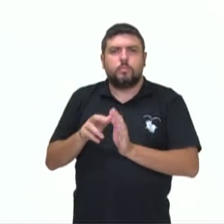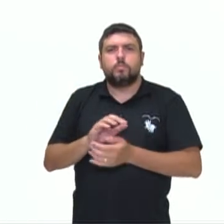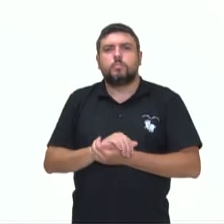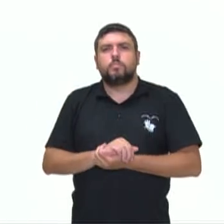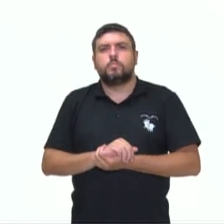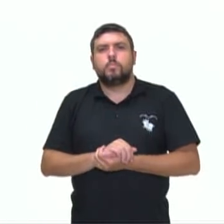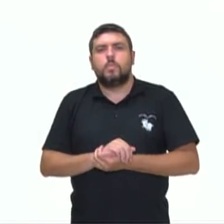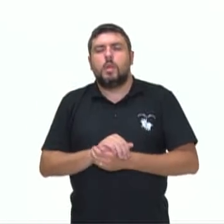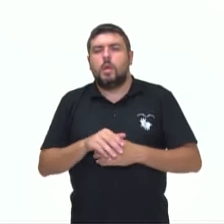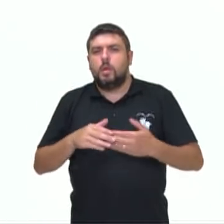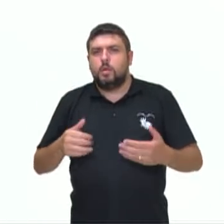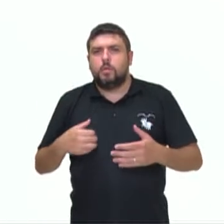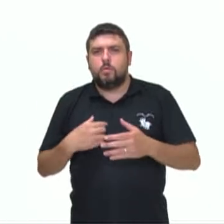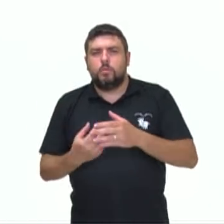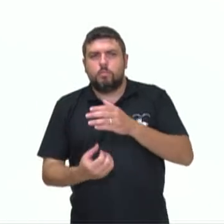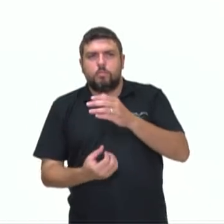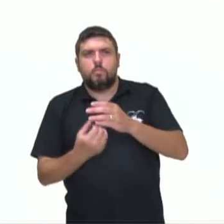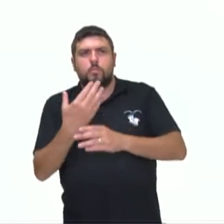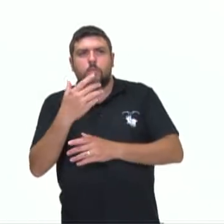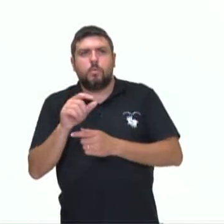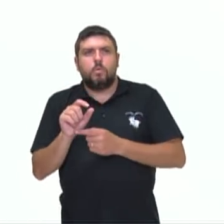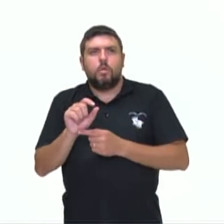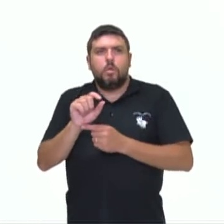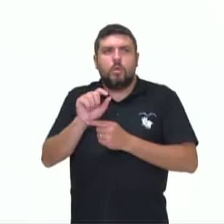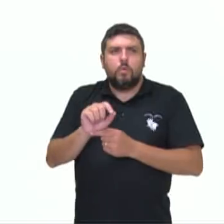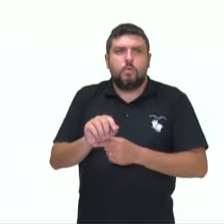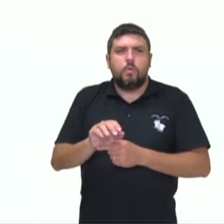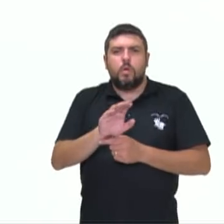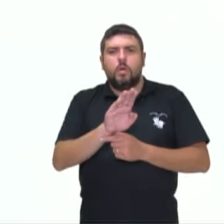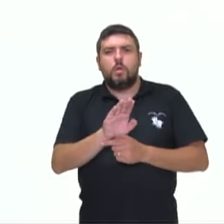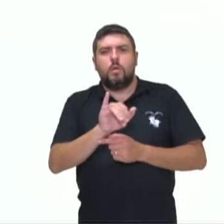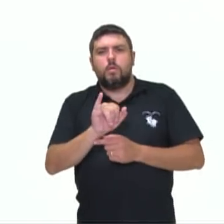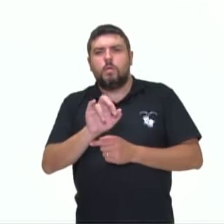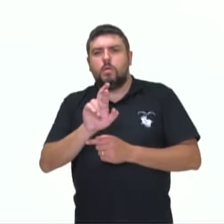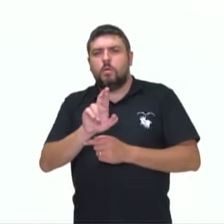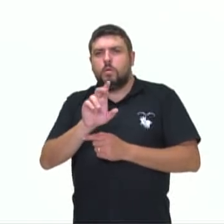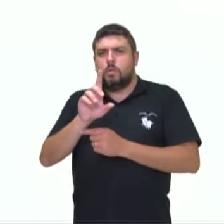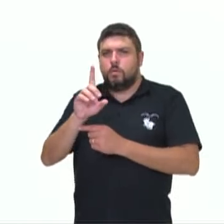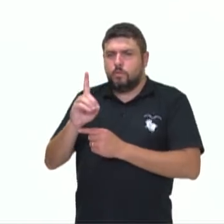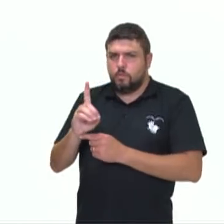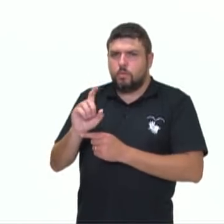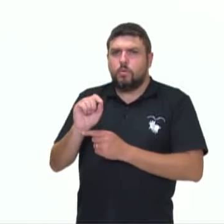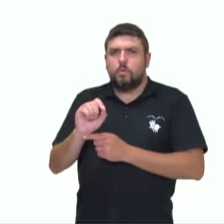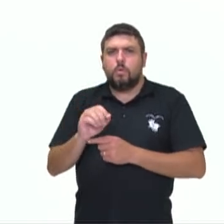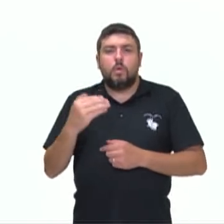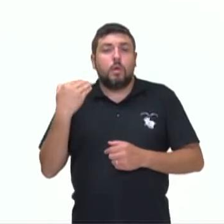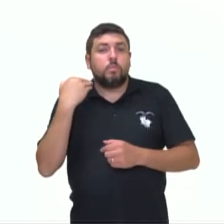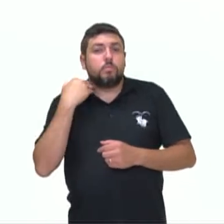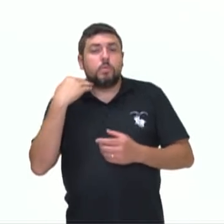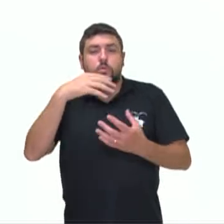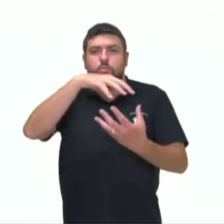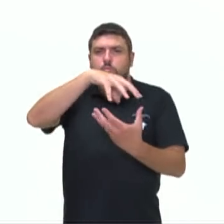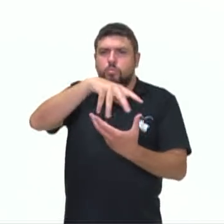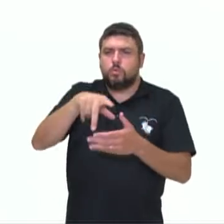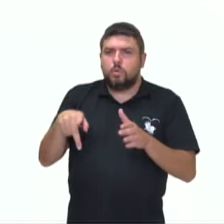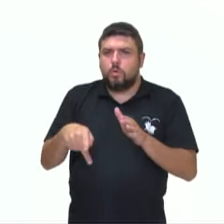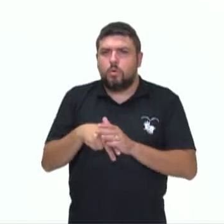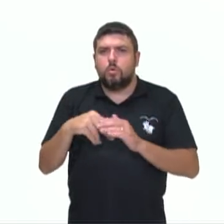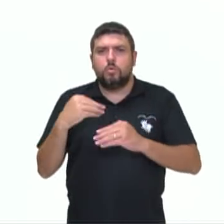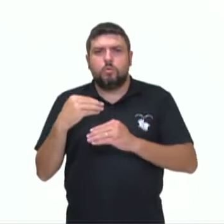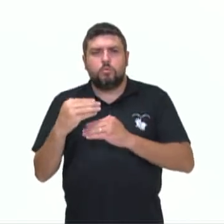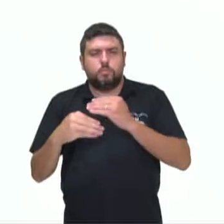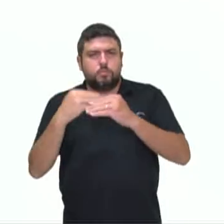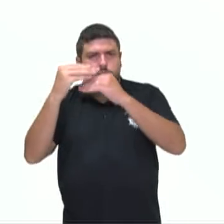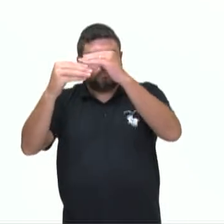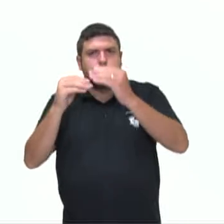cria-se posteriormente o BIRD, que é o Banco Internacional para a Reconstrução e o Desenvolvimento, que mais tarde passou a integrar o